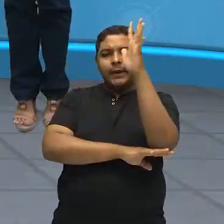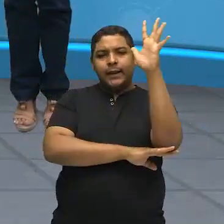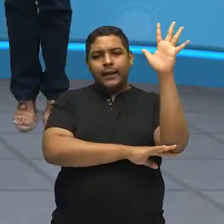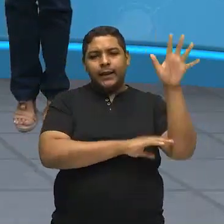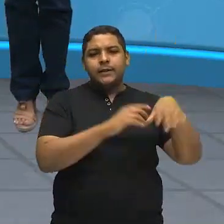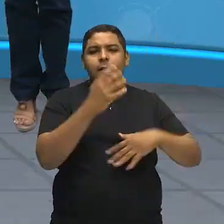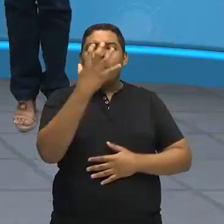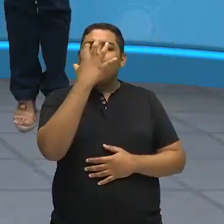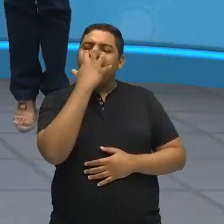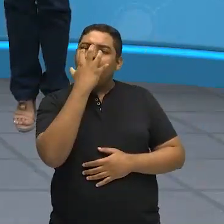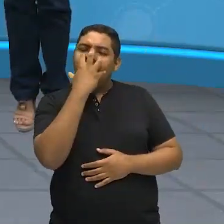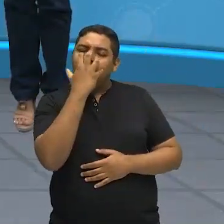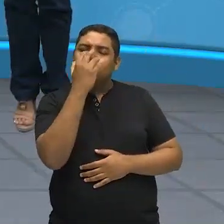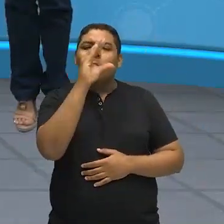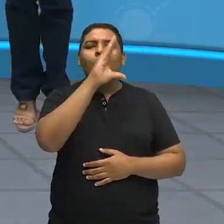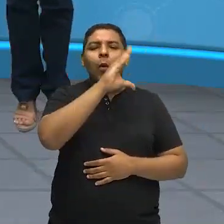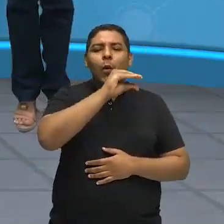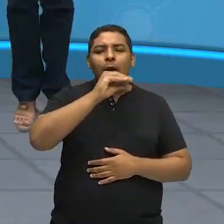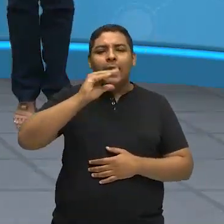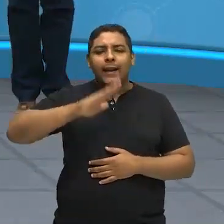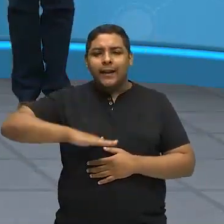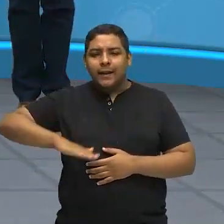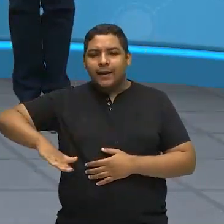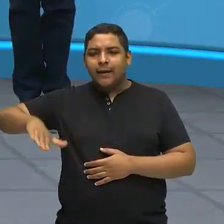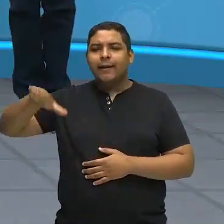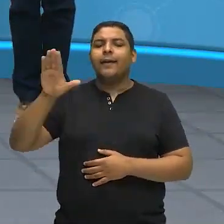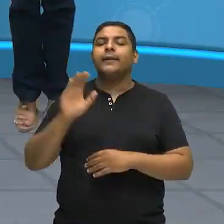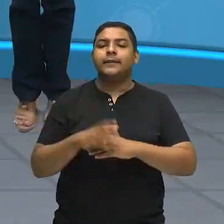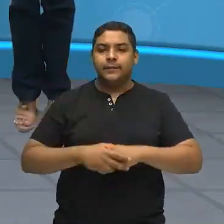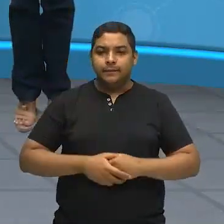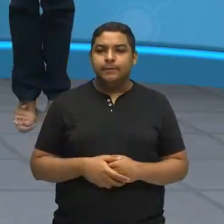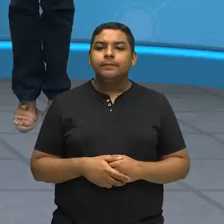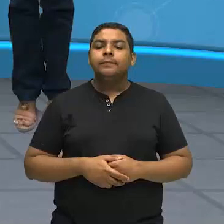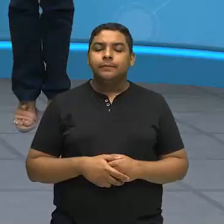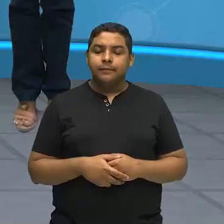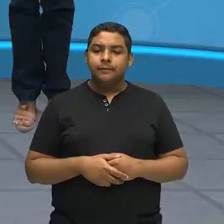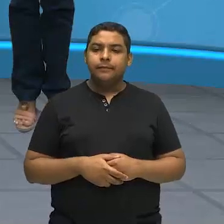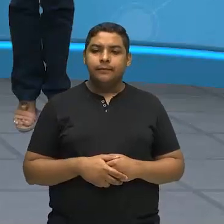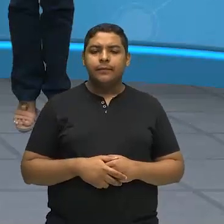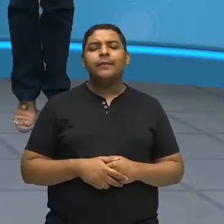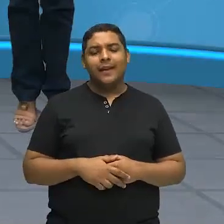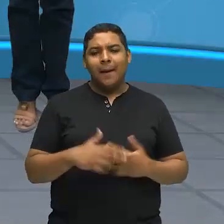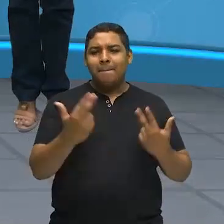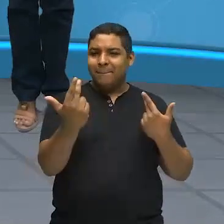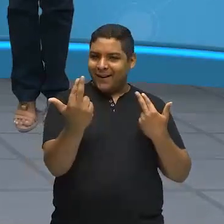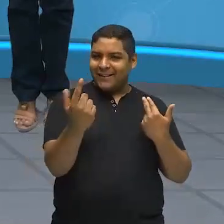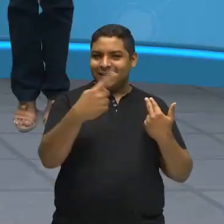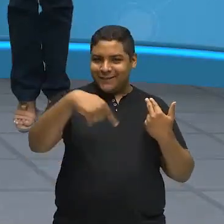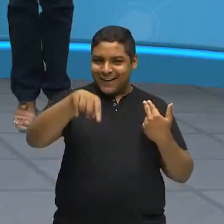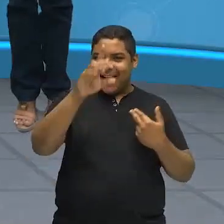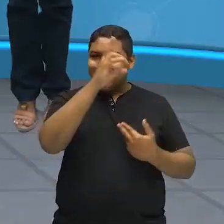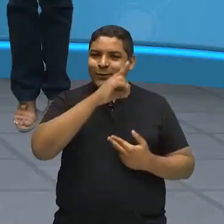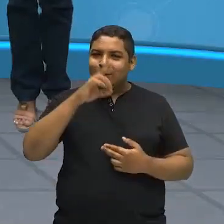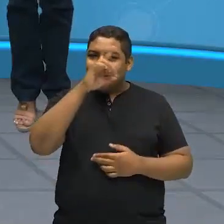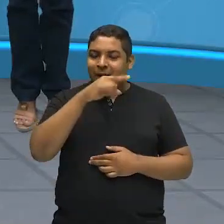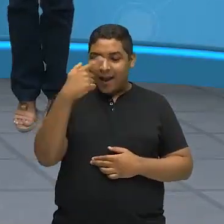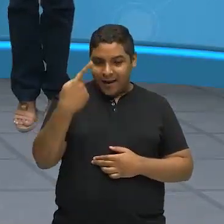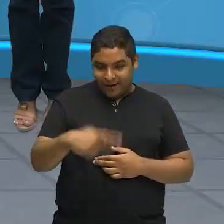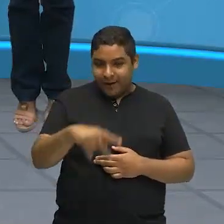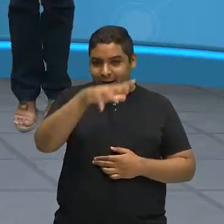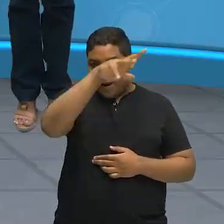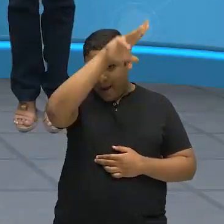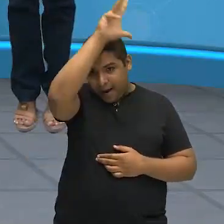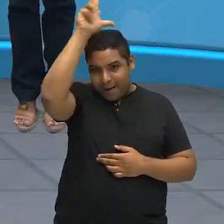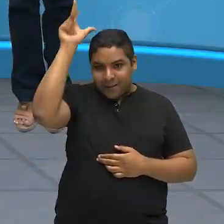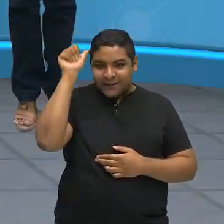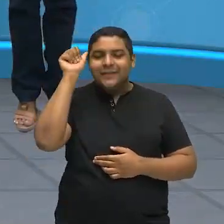um cachorro, crianças ali passeando, exatamente como vocês fazem no domingo. Geralmente os amazonenses gostam